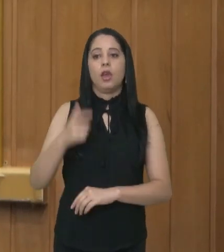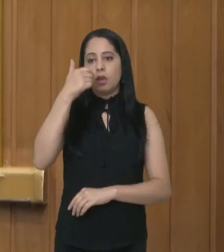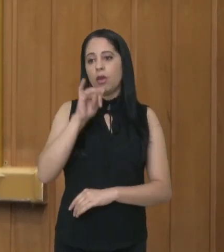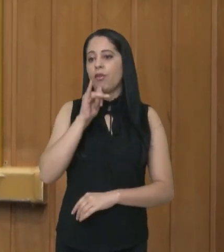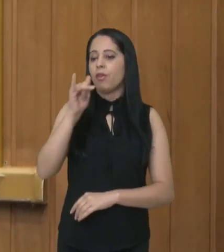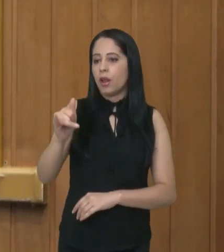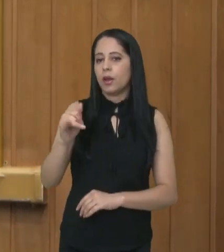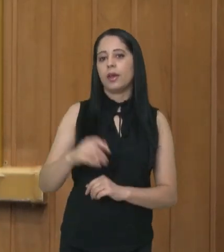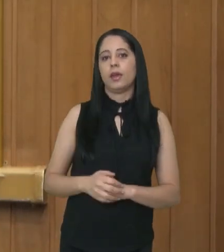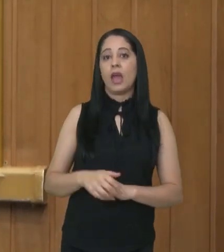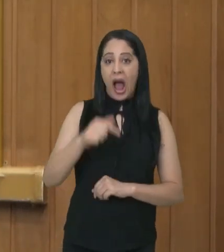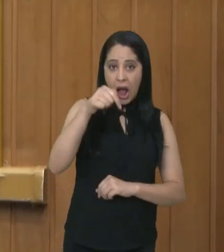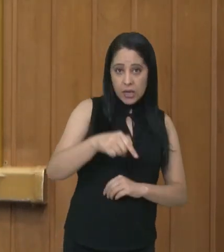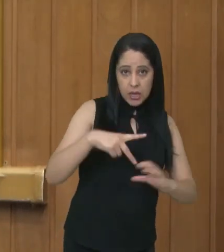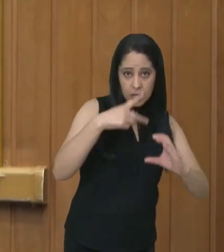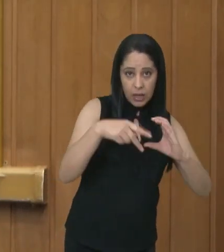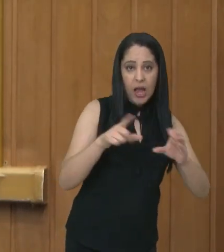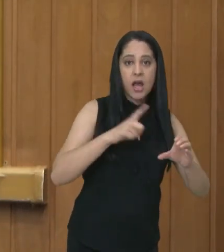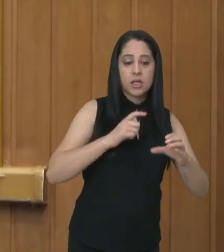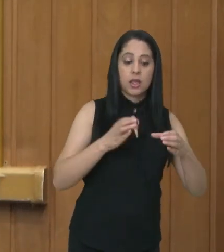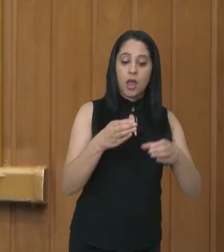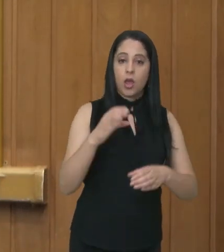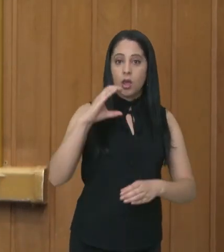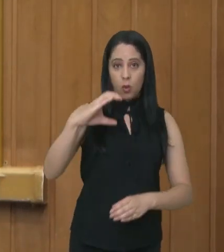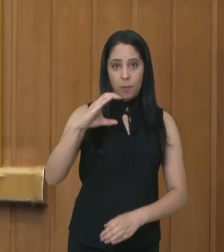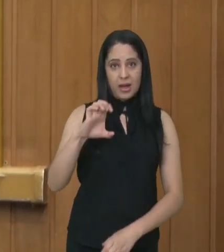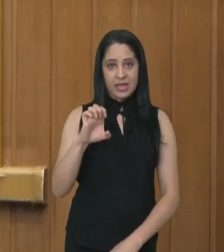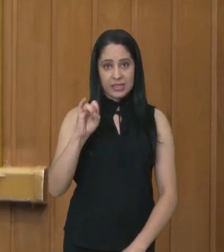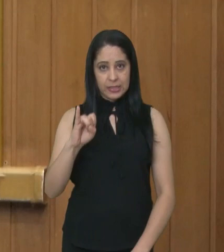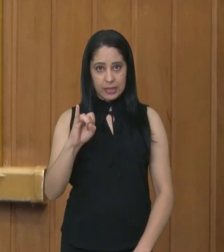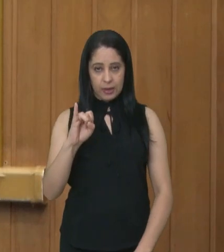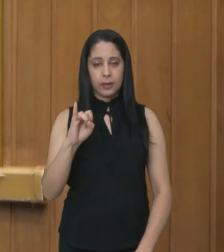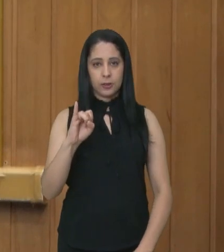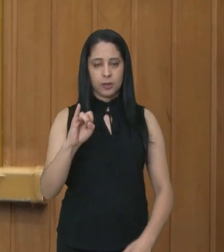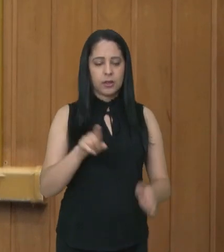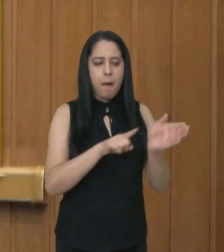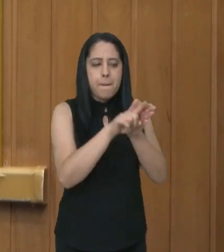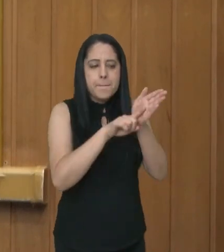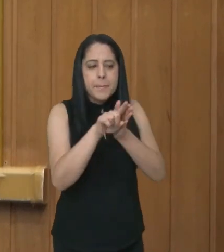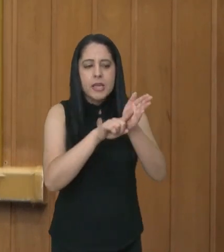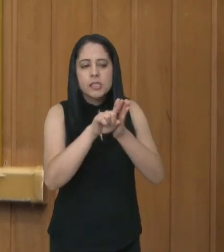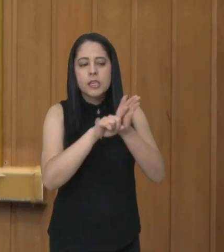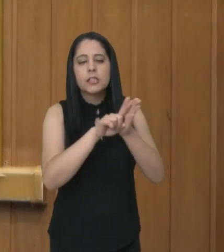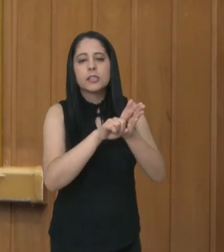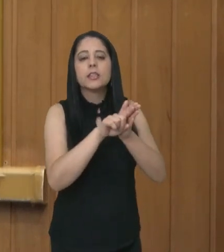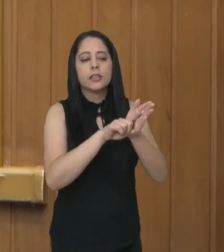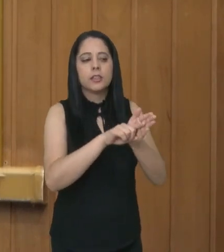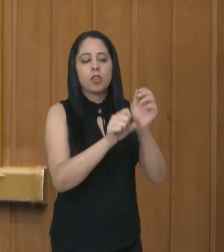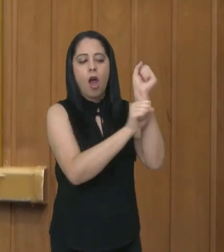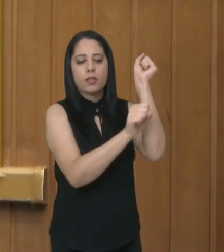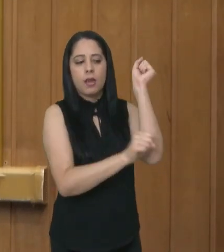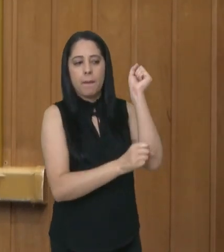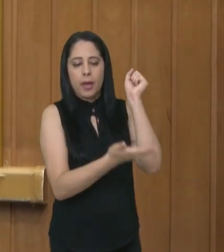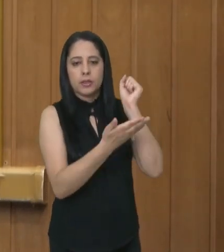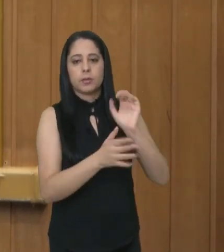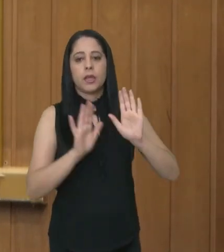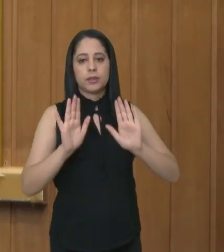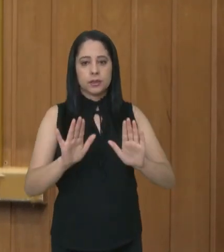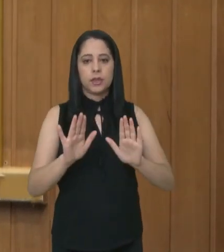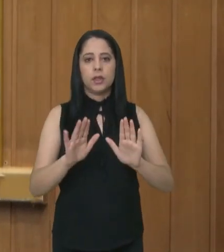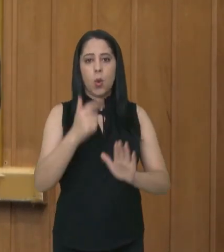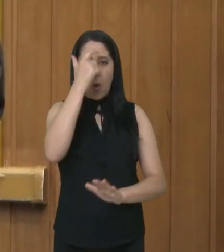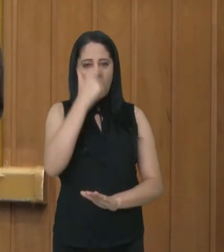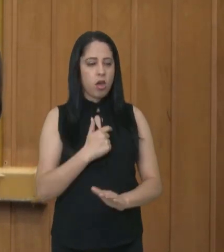que tem uma SEI nessa Casa de Leis, e os vereadores, nós vereadores, estamos investigando a Sabesp em São José dos Campos. Então fica aqui a